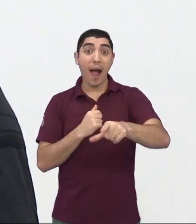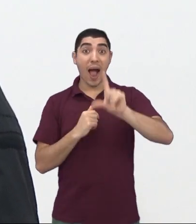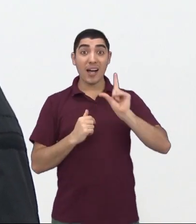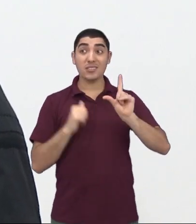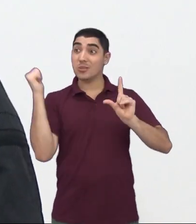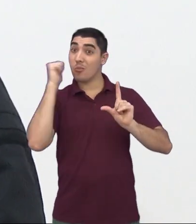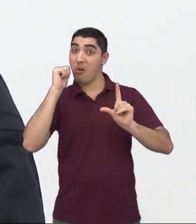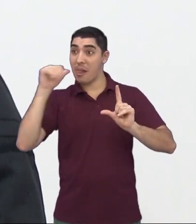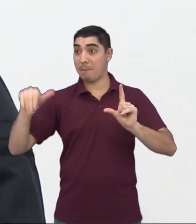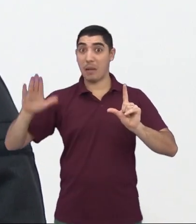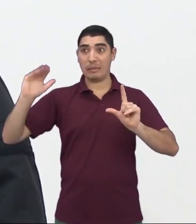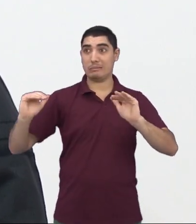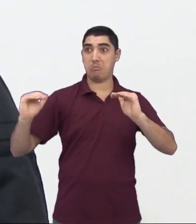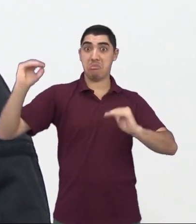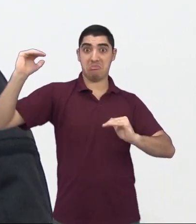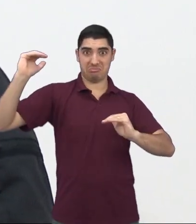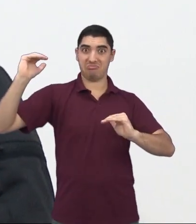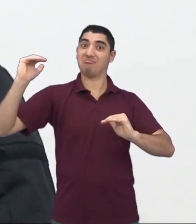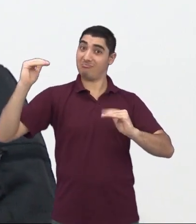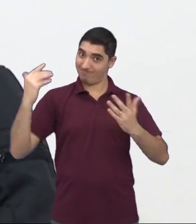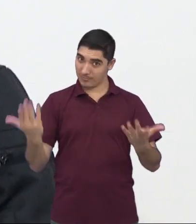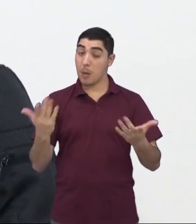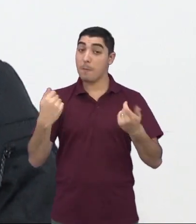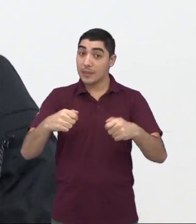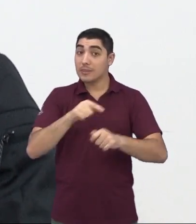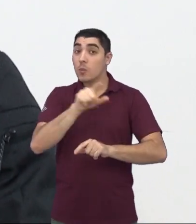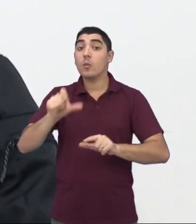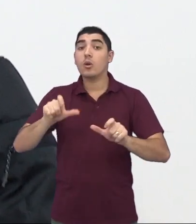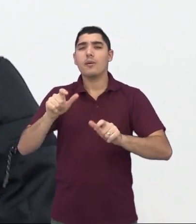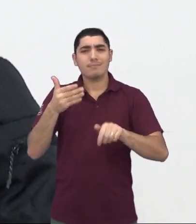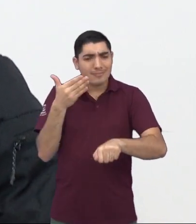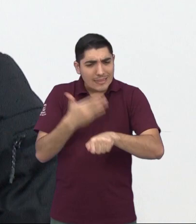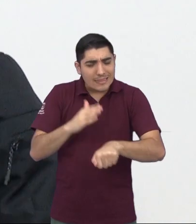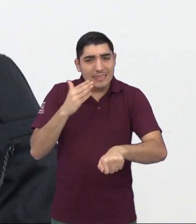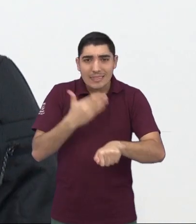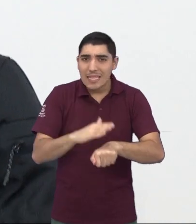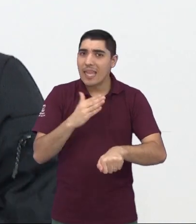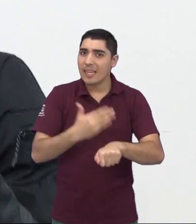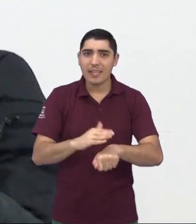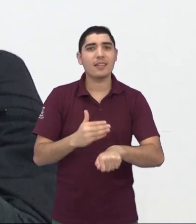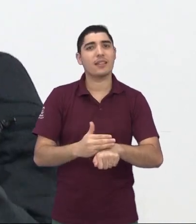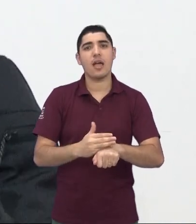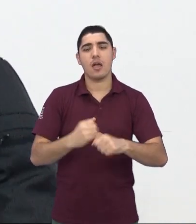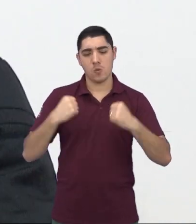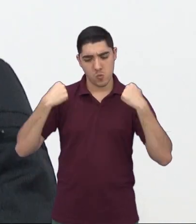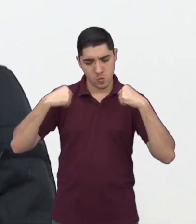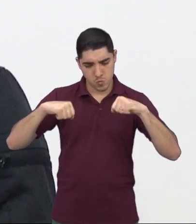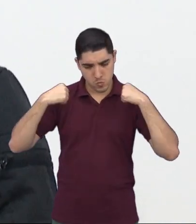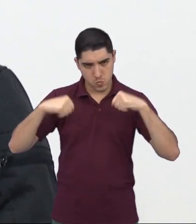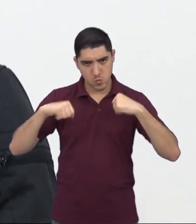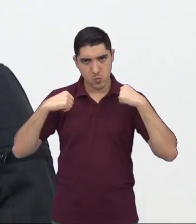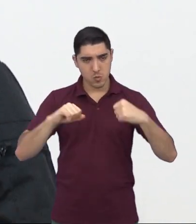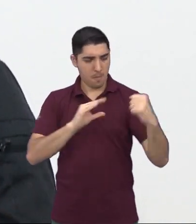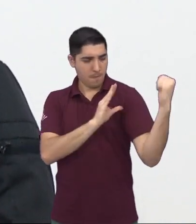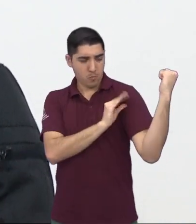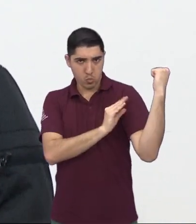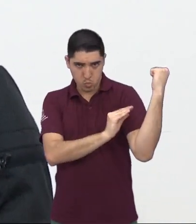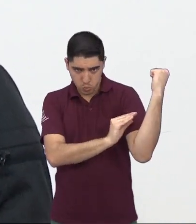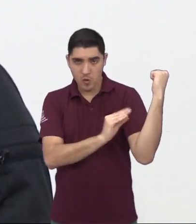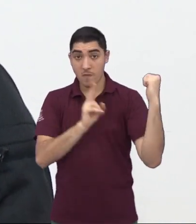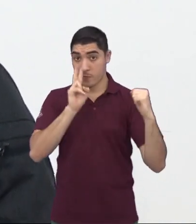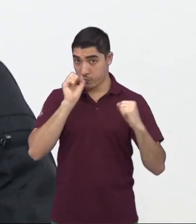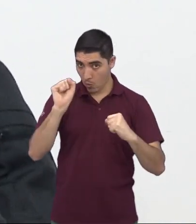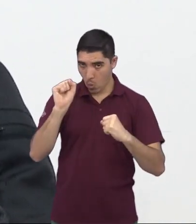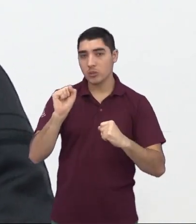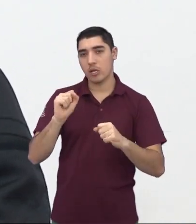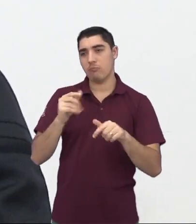mulheres. Então, se cuidem sim, tá? Recomendação minha, treinem como base musculação, treinamento de